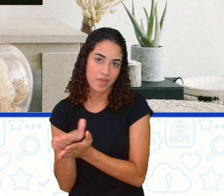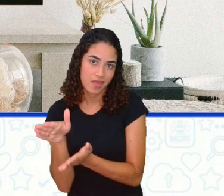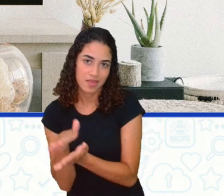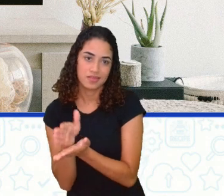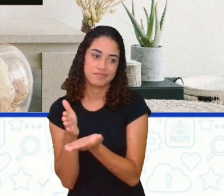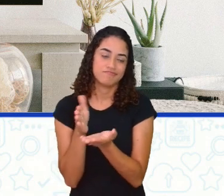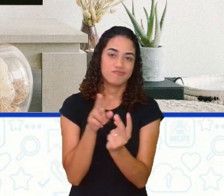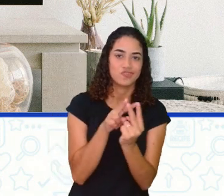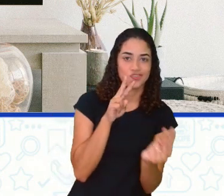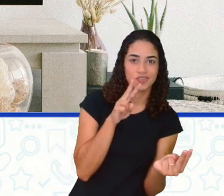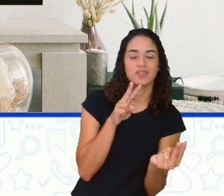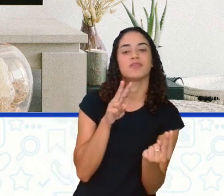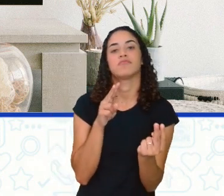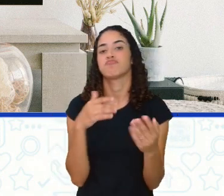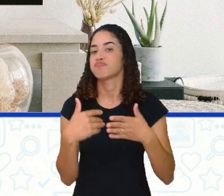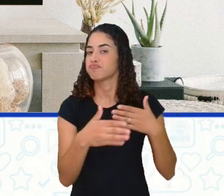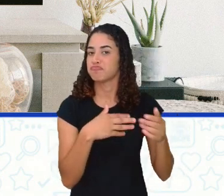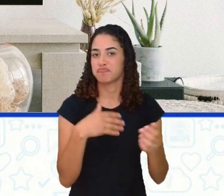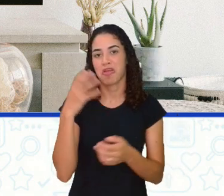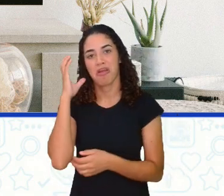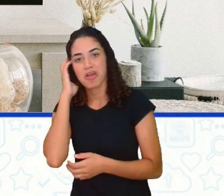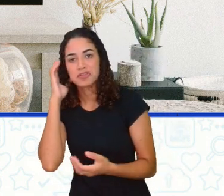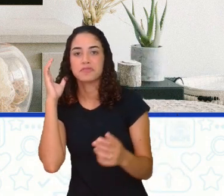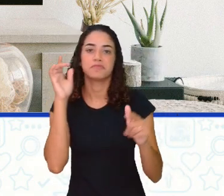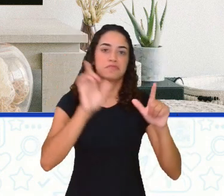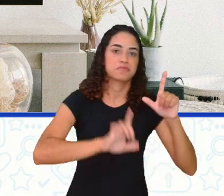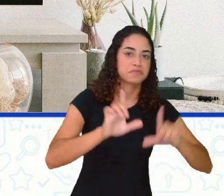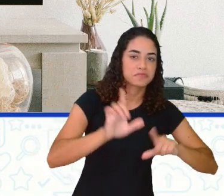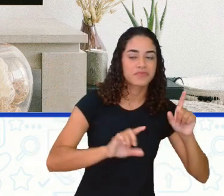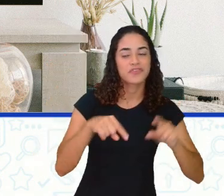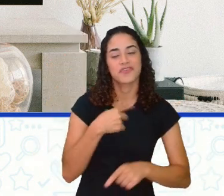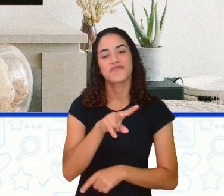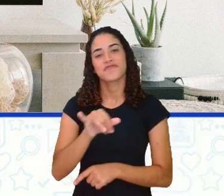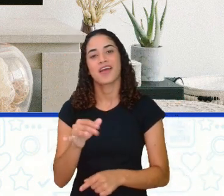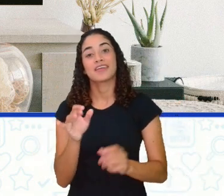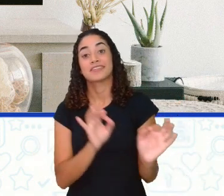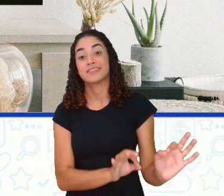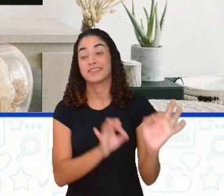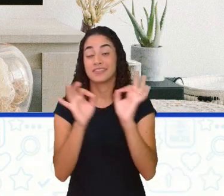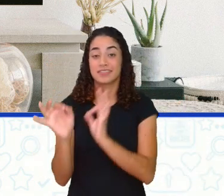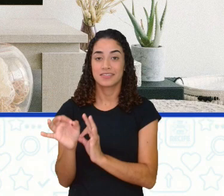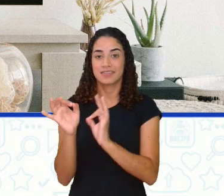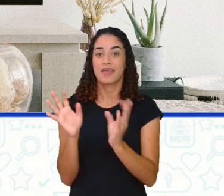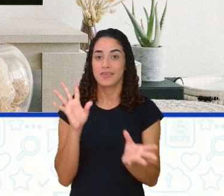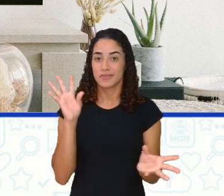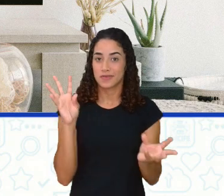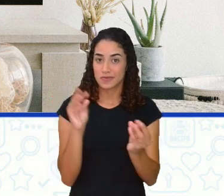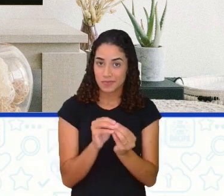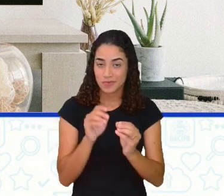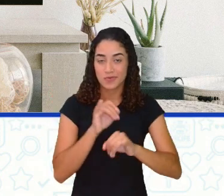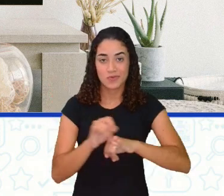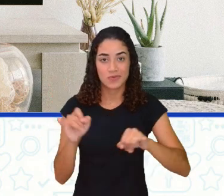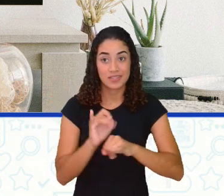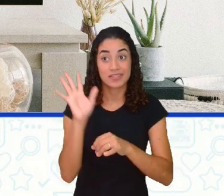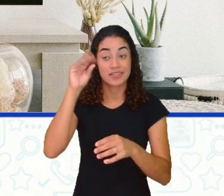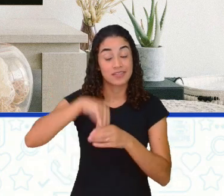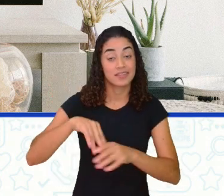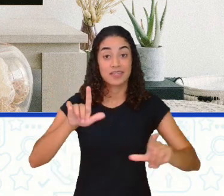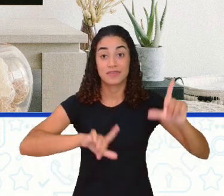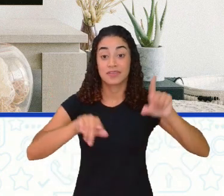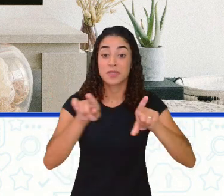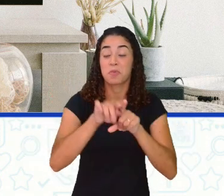seja ele no rádio, seja ele na televisão, a gente vai assistir um resuminho da notícia veiculada na televisão e quais são as